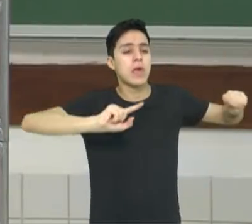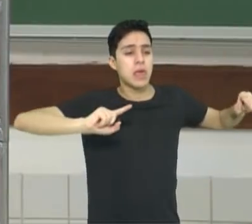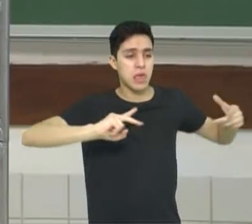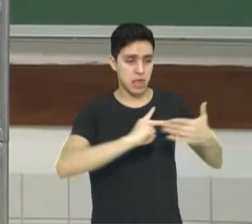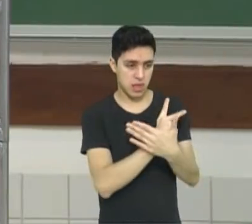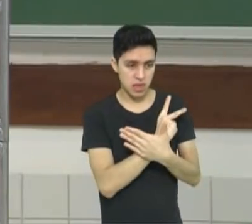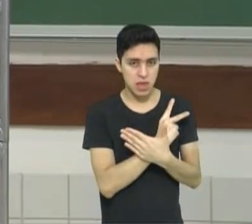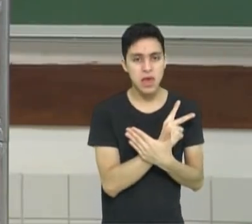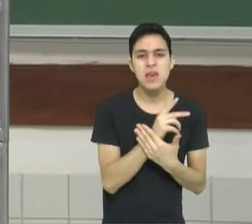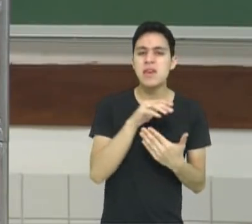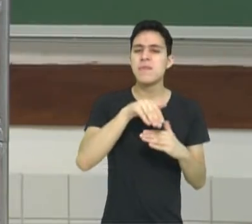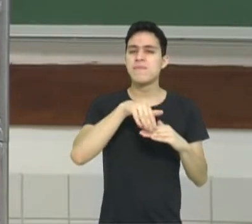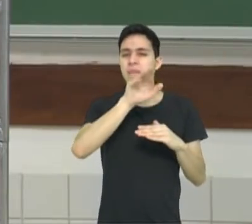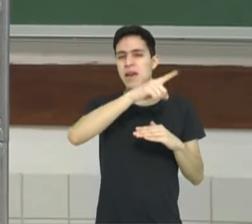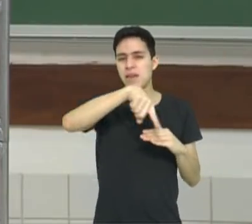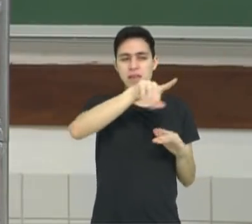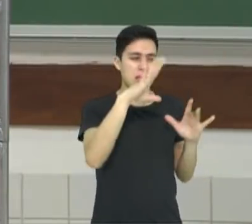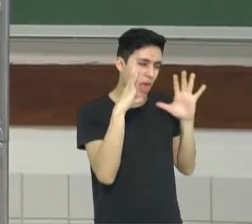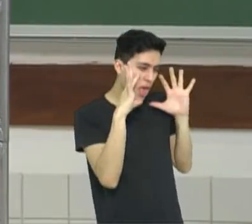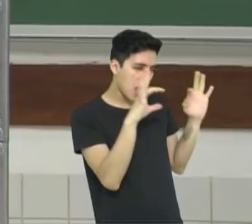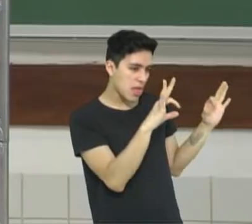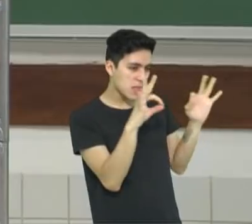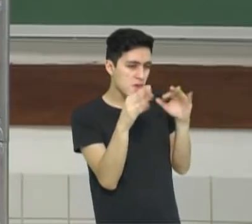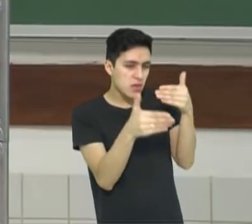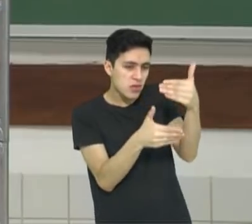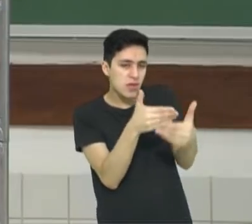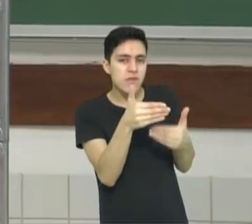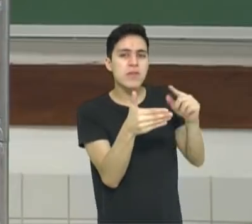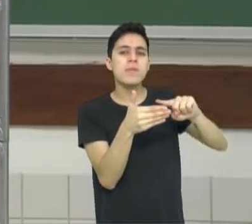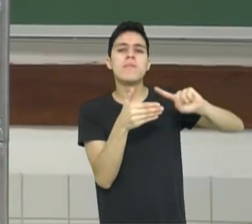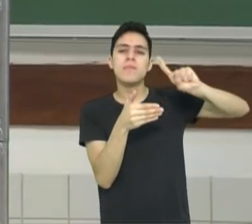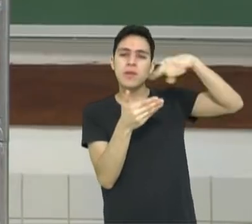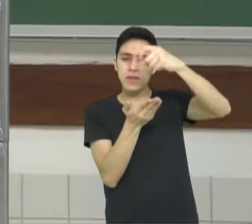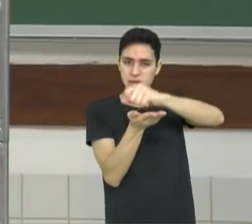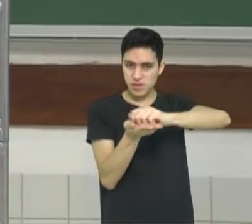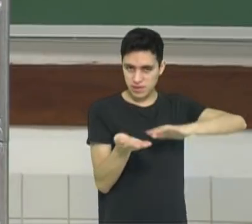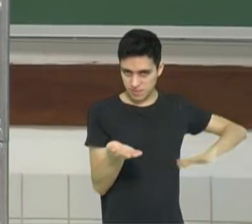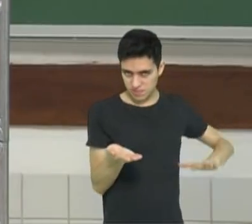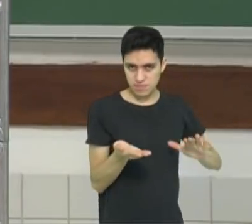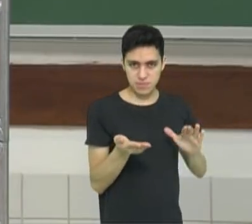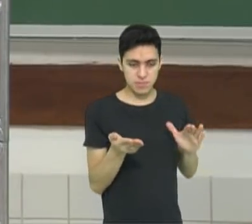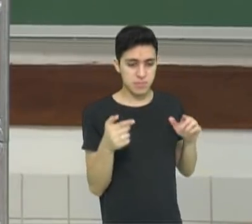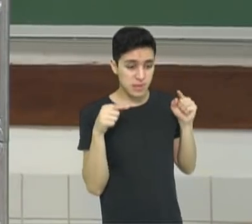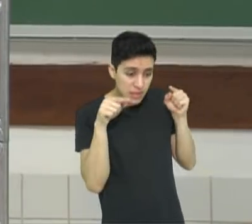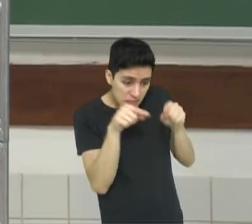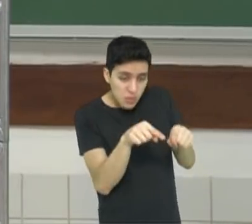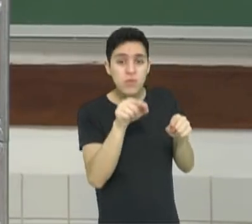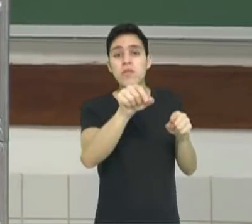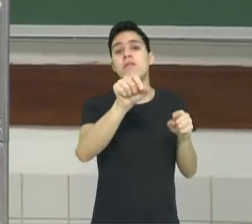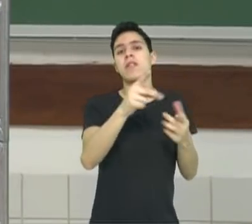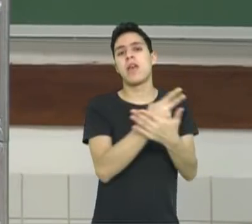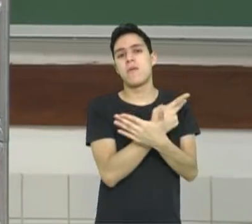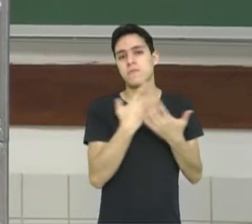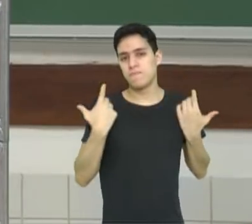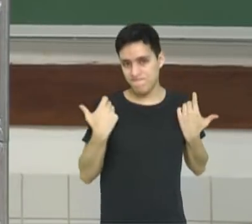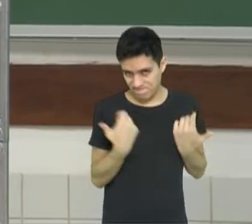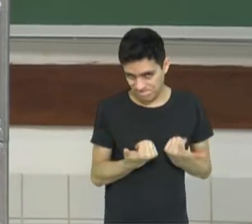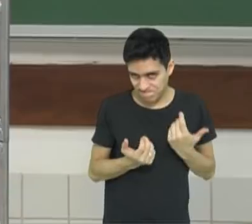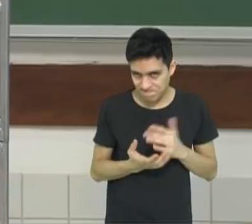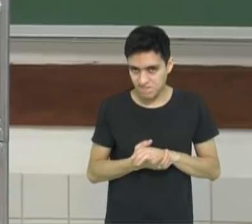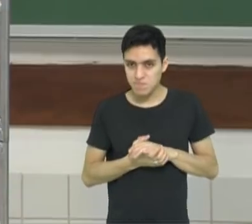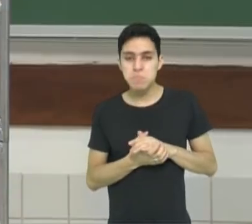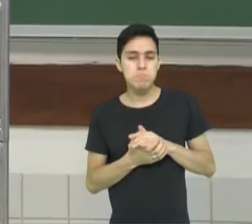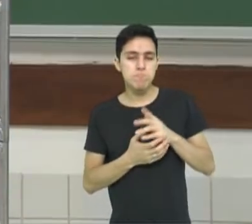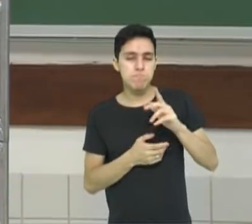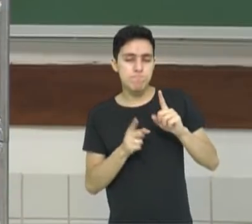tomar uma atenção maior no desenvolvimento do próximo exercício nesse ponto que você errou, ok?